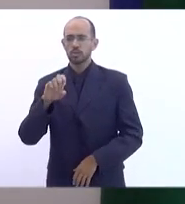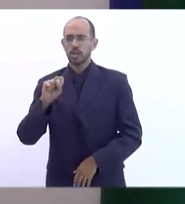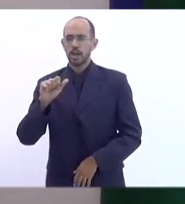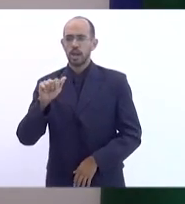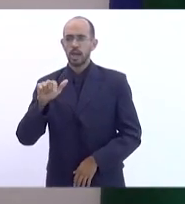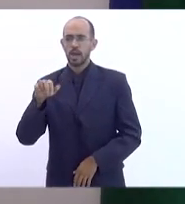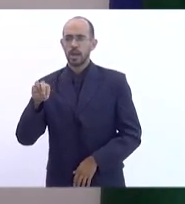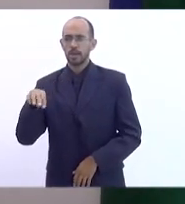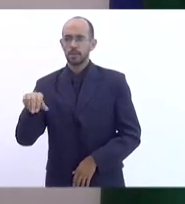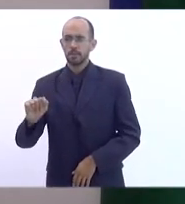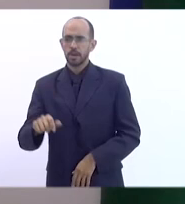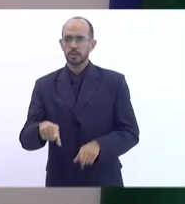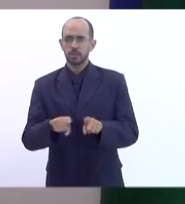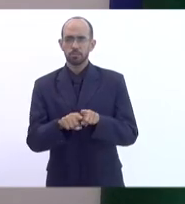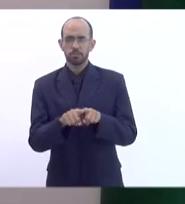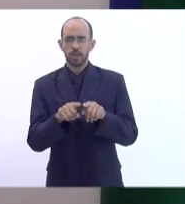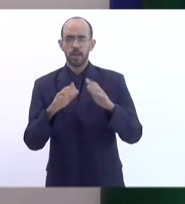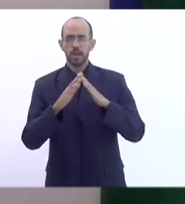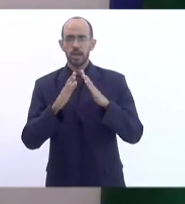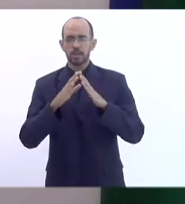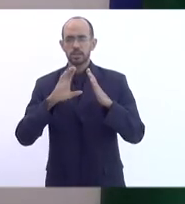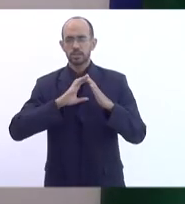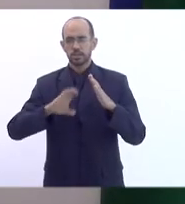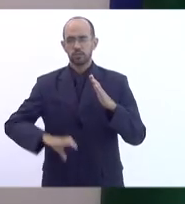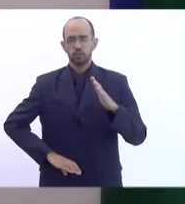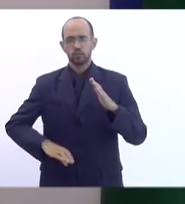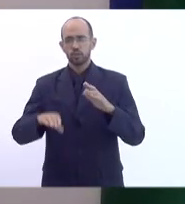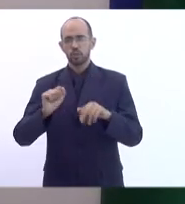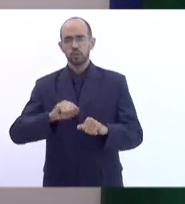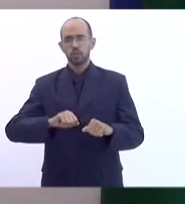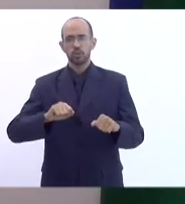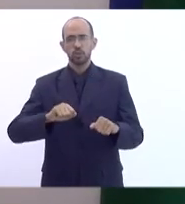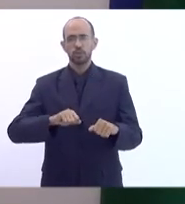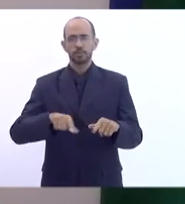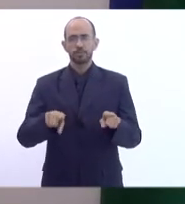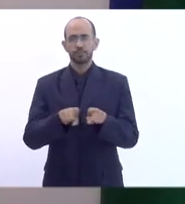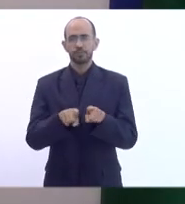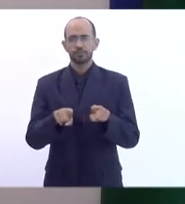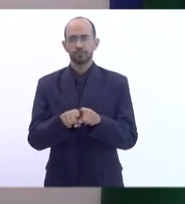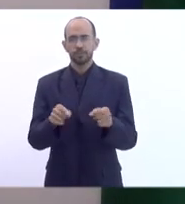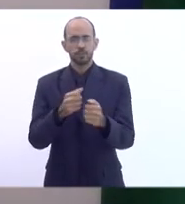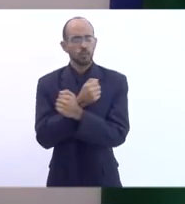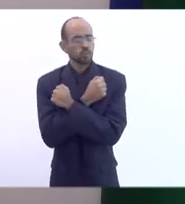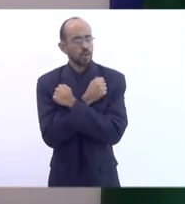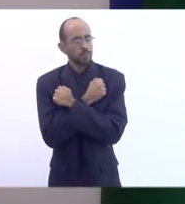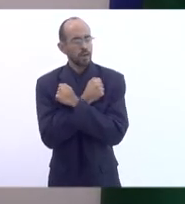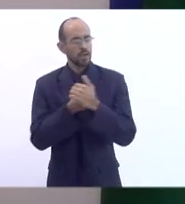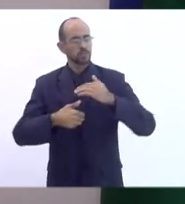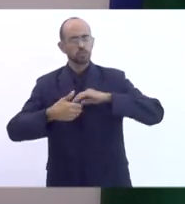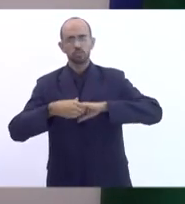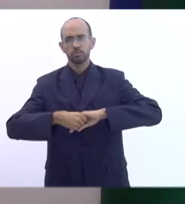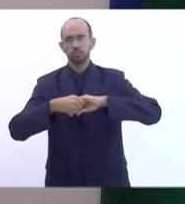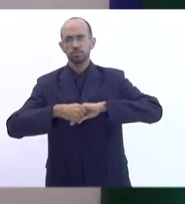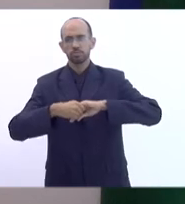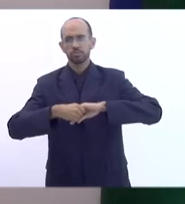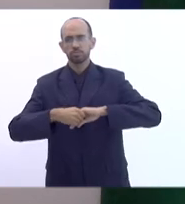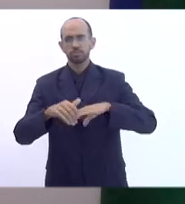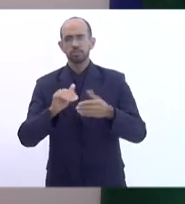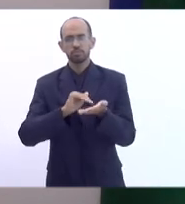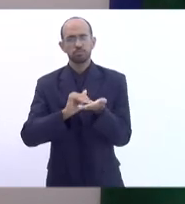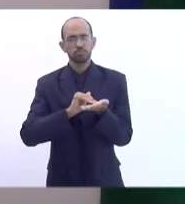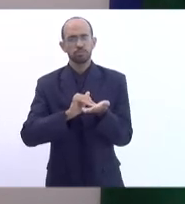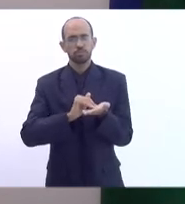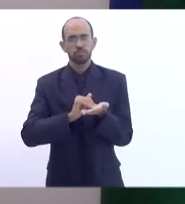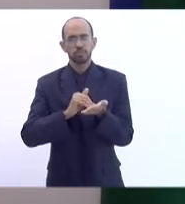em casa civil na figura do doutor Adilson pedir que ele leve nosso abraço nosso comprimento ao secretário da casa civil